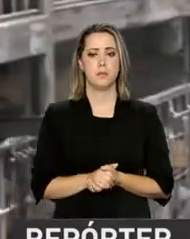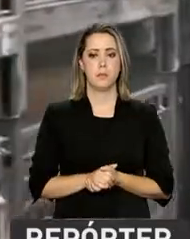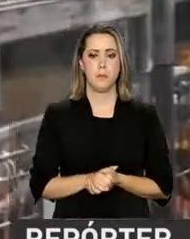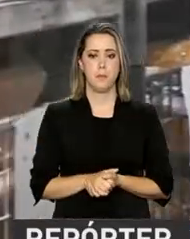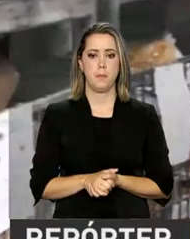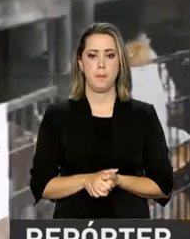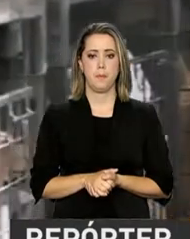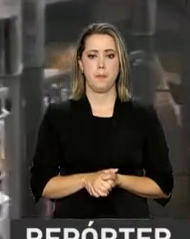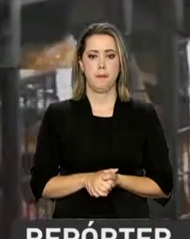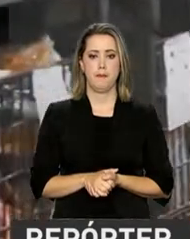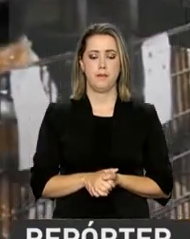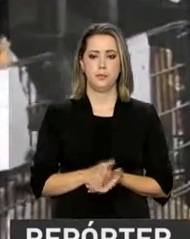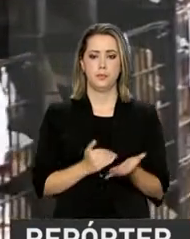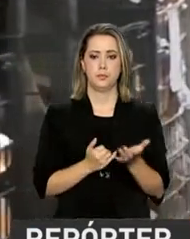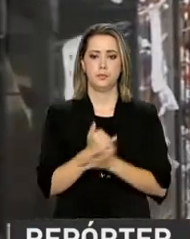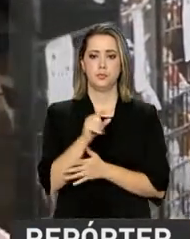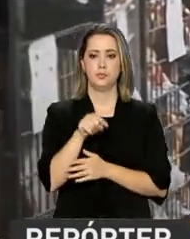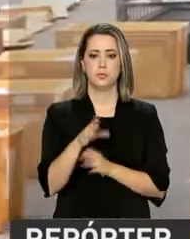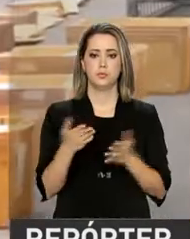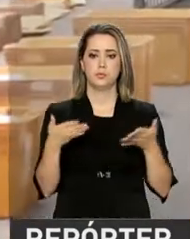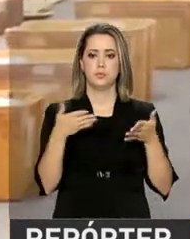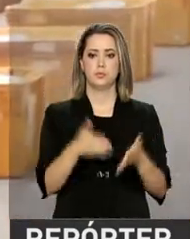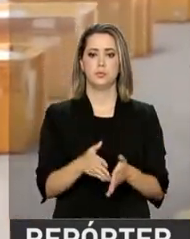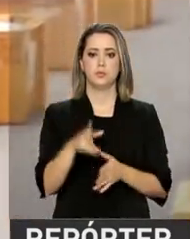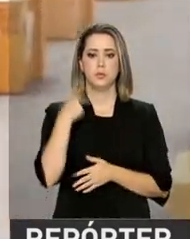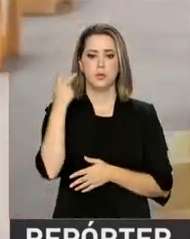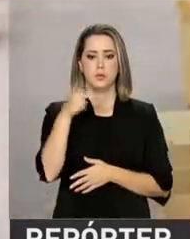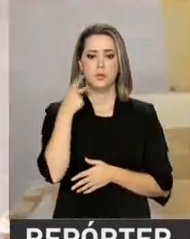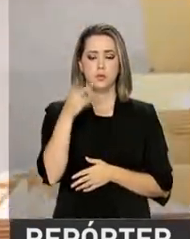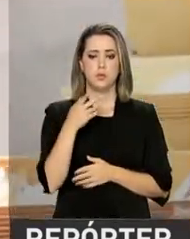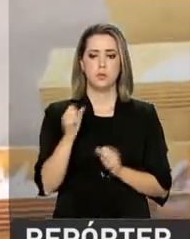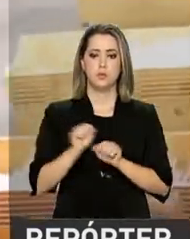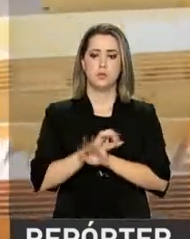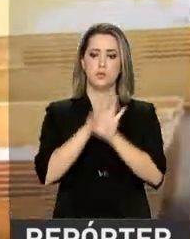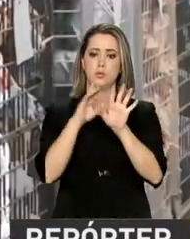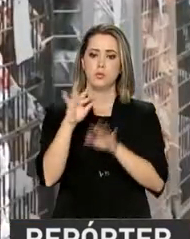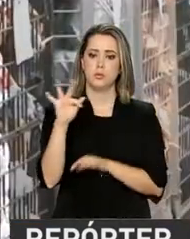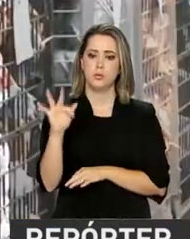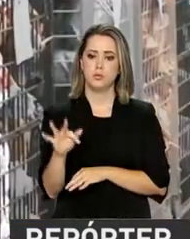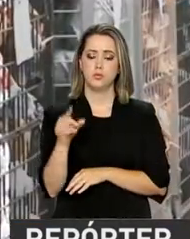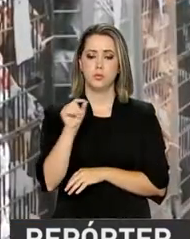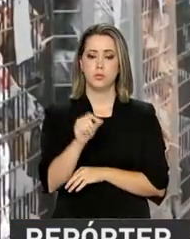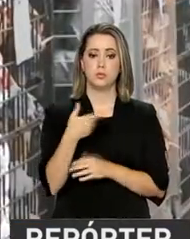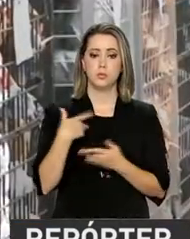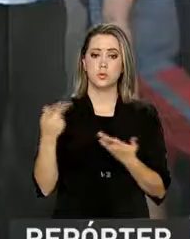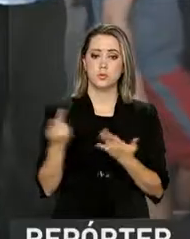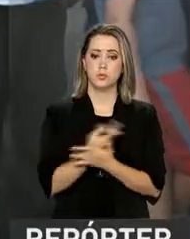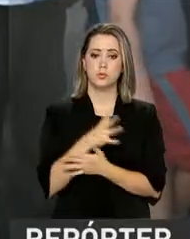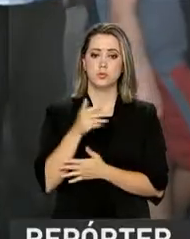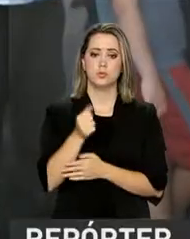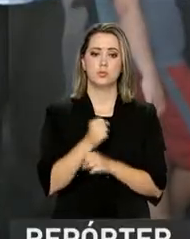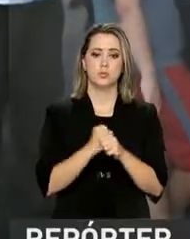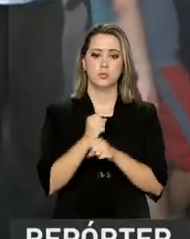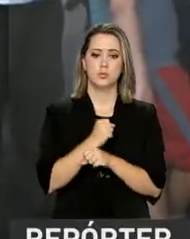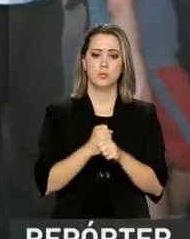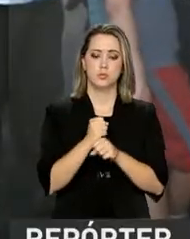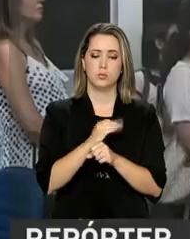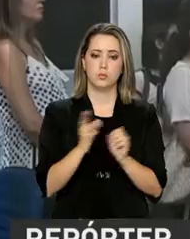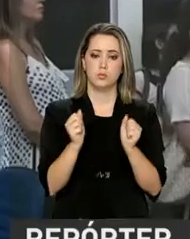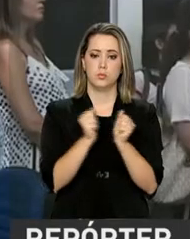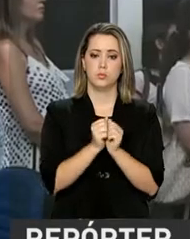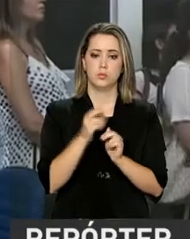a iniciativa faz parte da política de transparência da receita federal e acontece todo ano simultaneamente